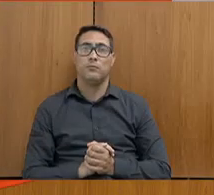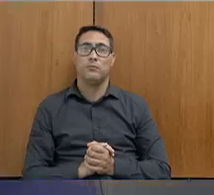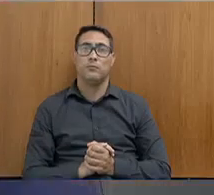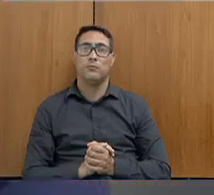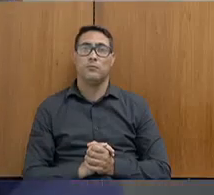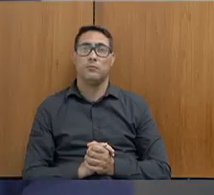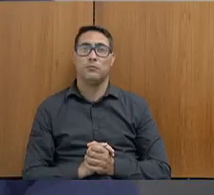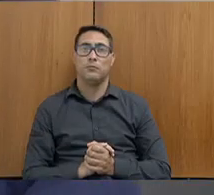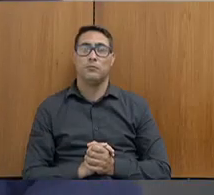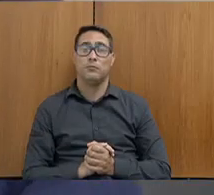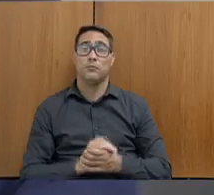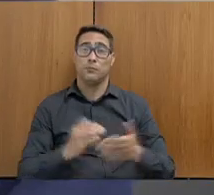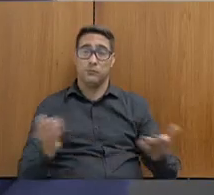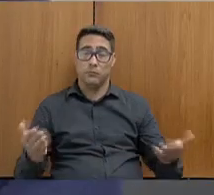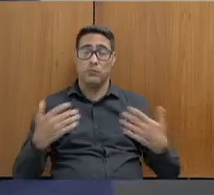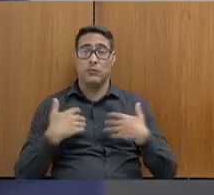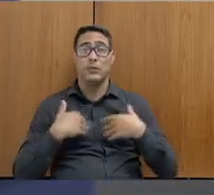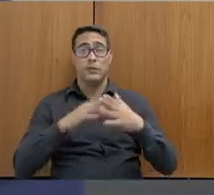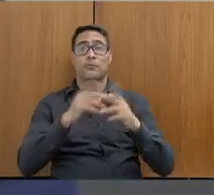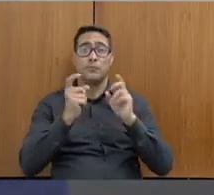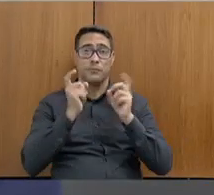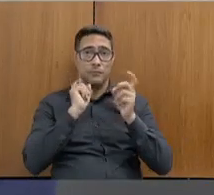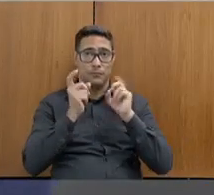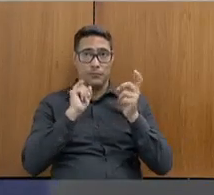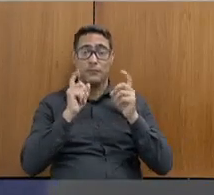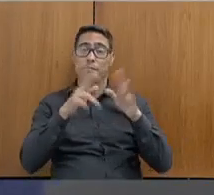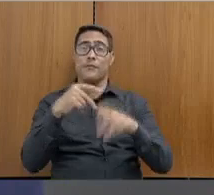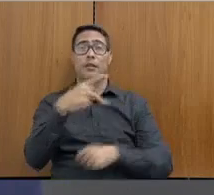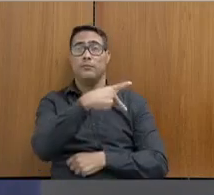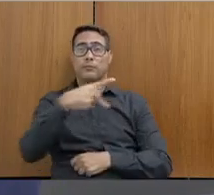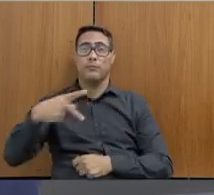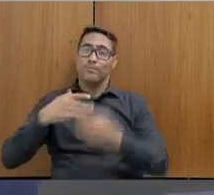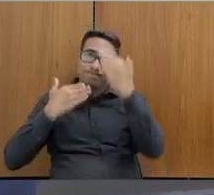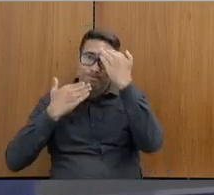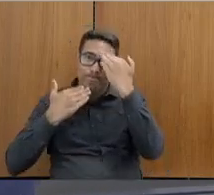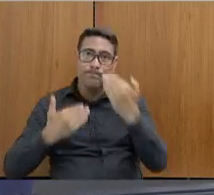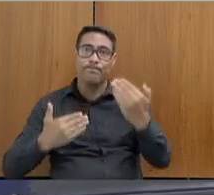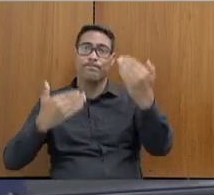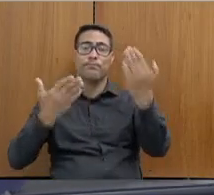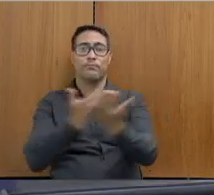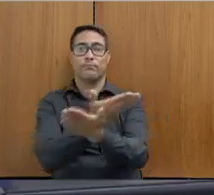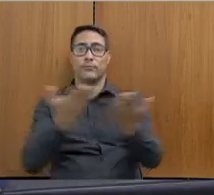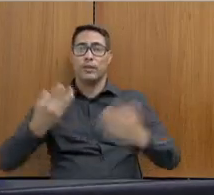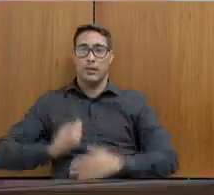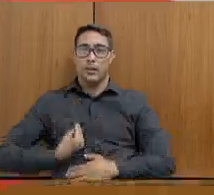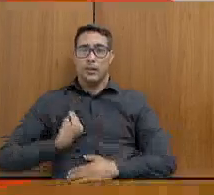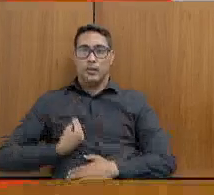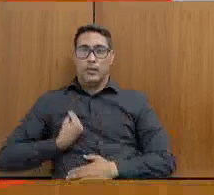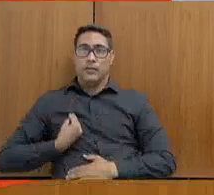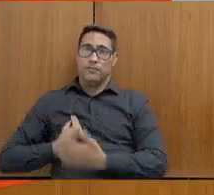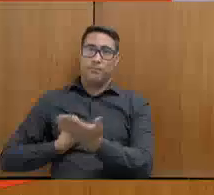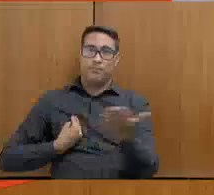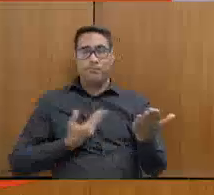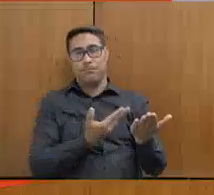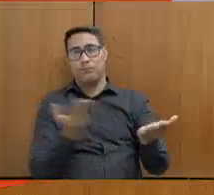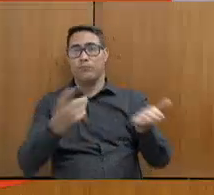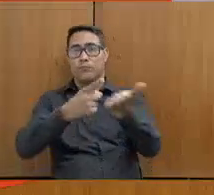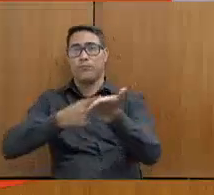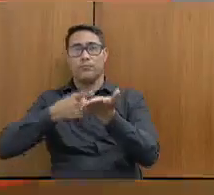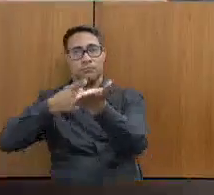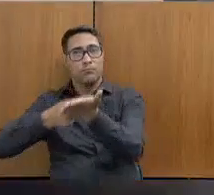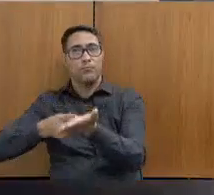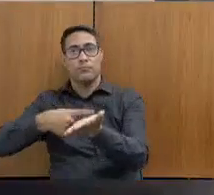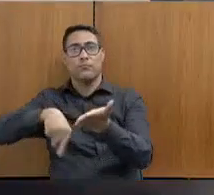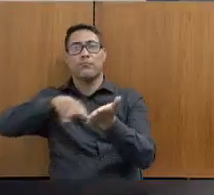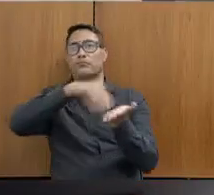Bom, gente, cumprida a finalidade da reunião, a presidência agradece a presença dos parlamentares, dos convidados, do